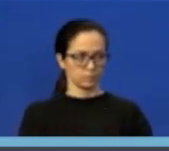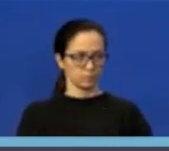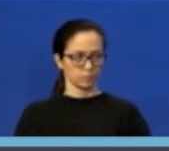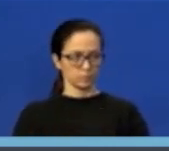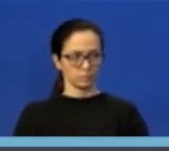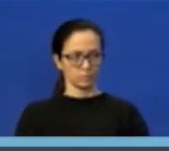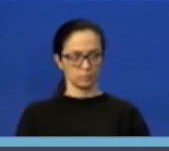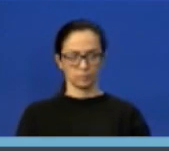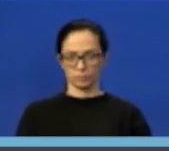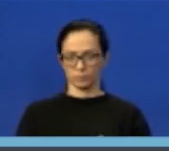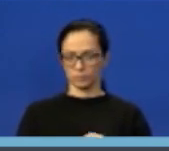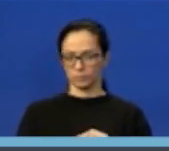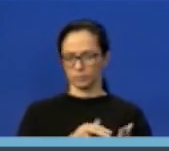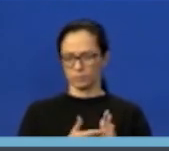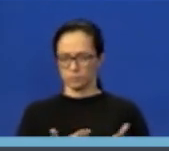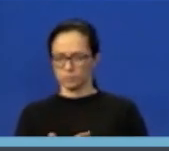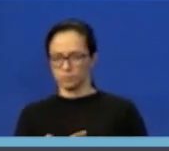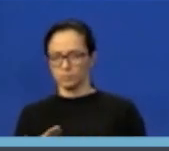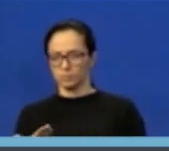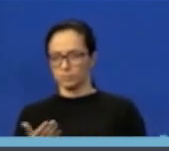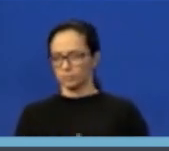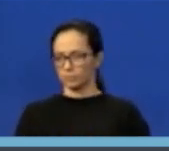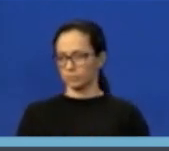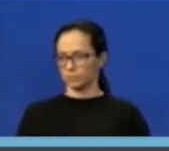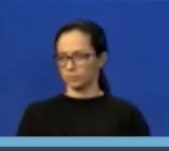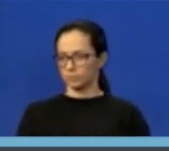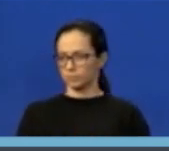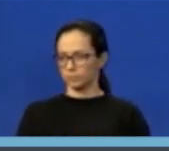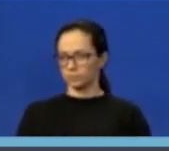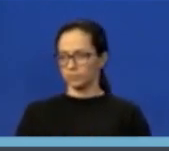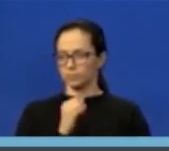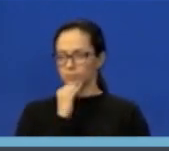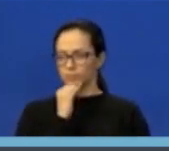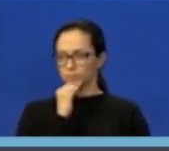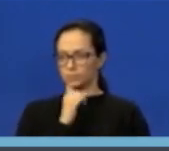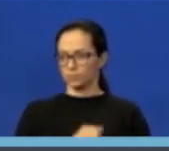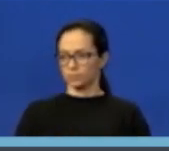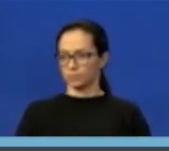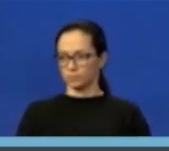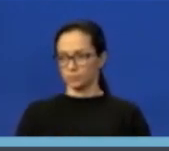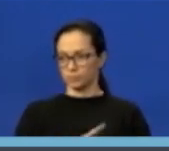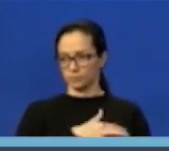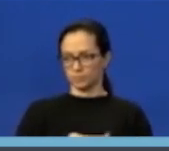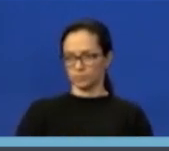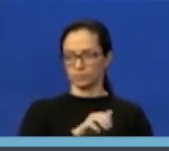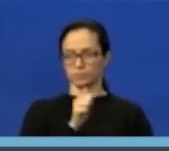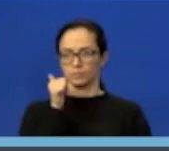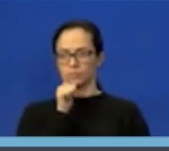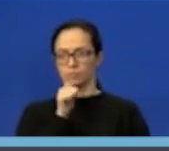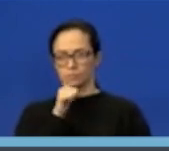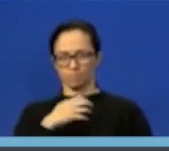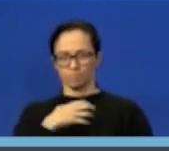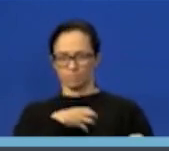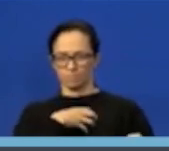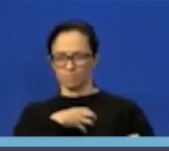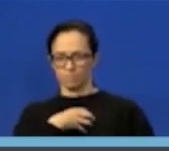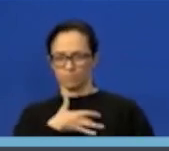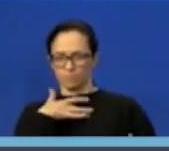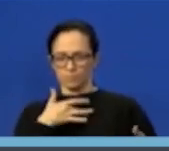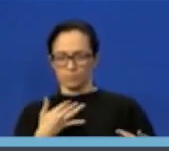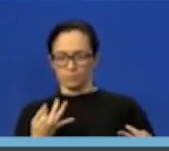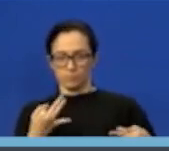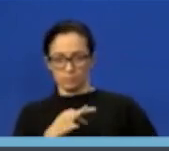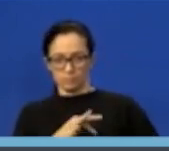uma infecção do trato urinário de maneira sintomática? Ou seja, grande parte das mulheres, elas sentem, né,